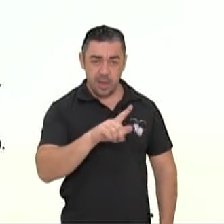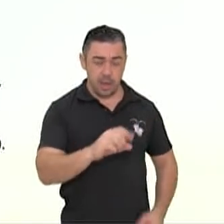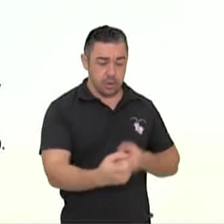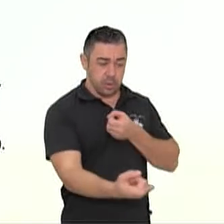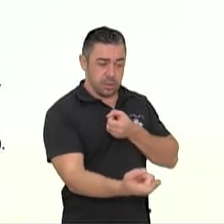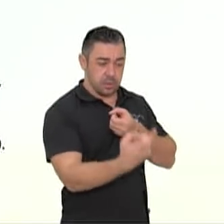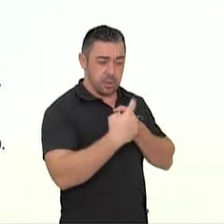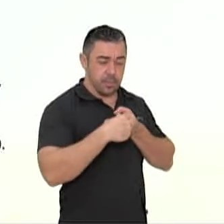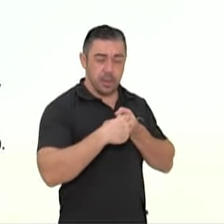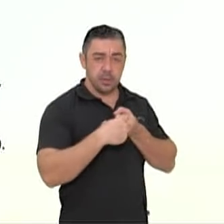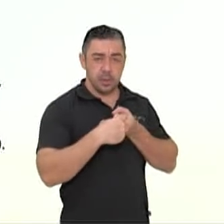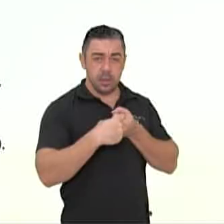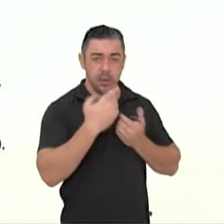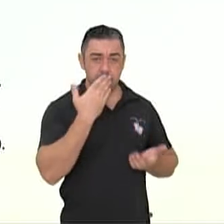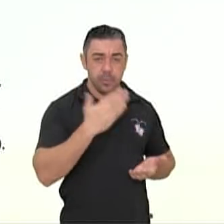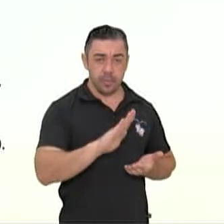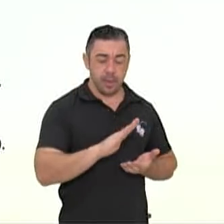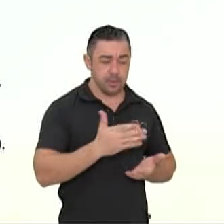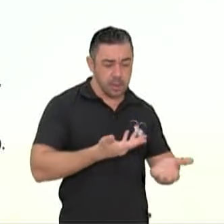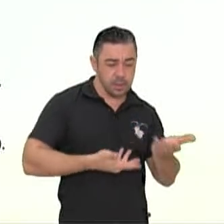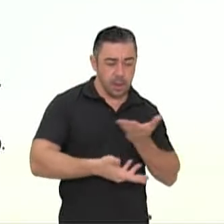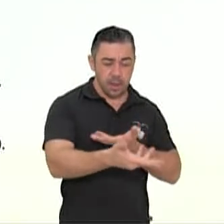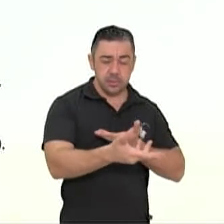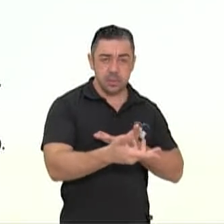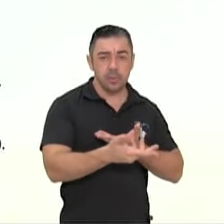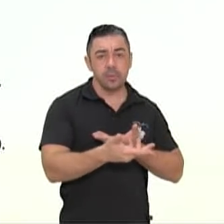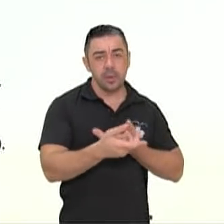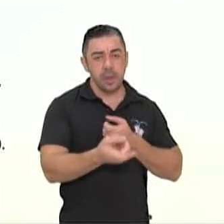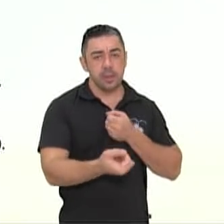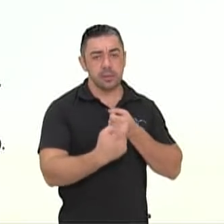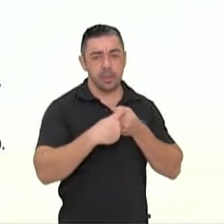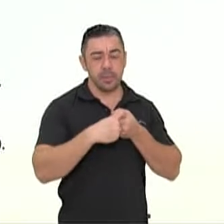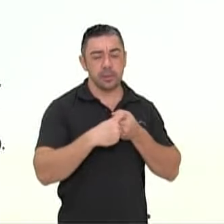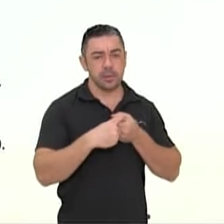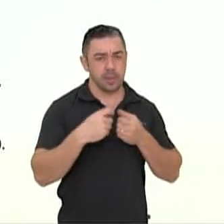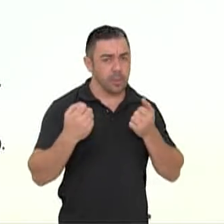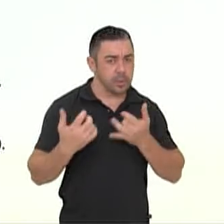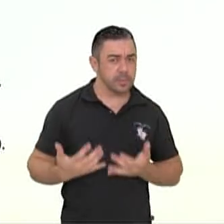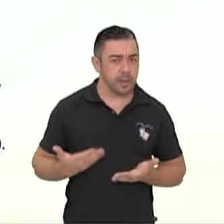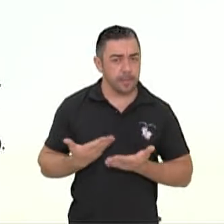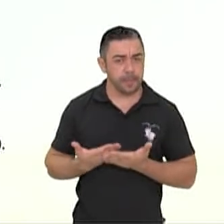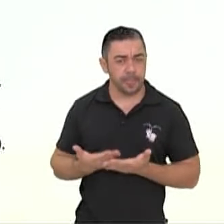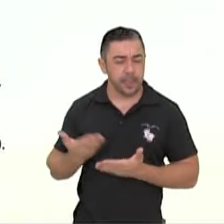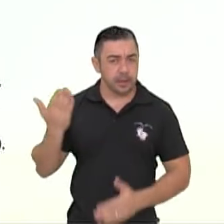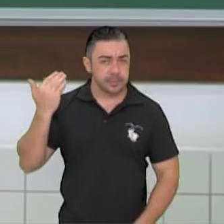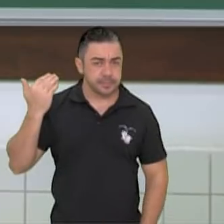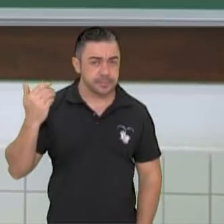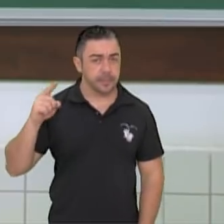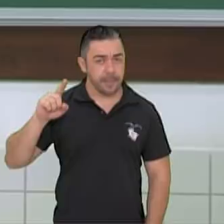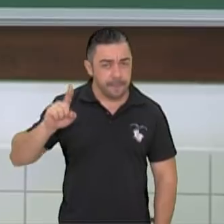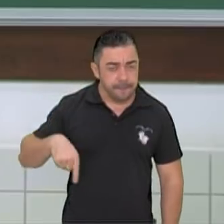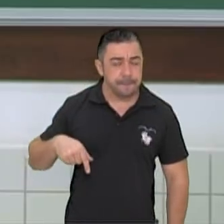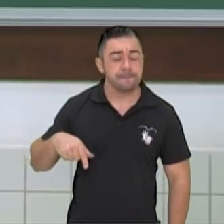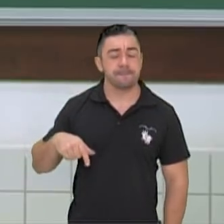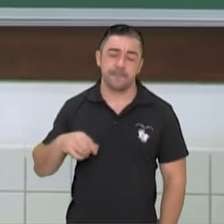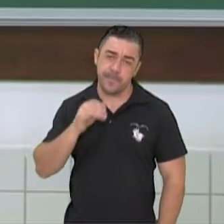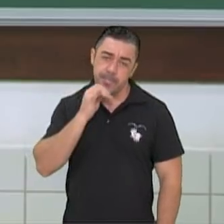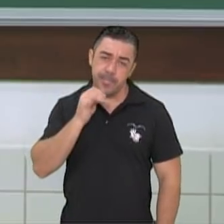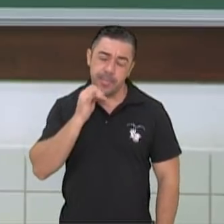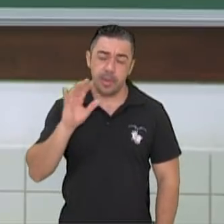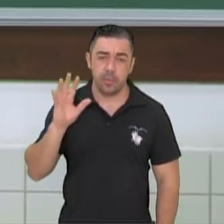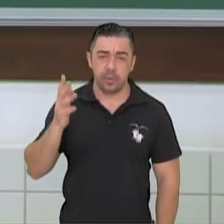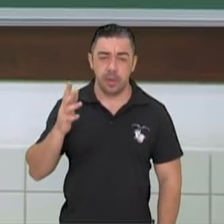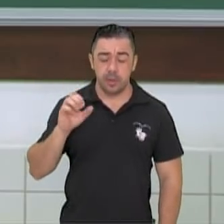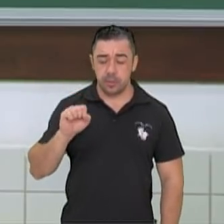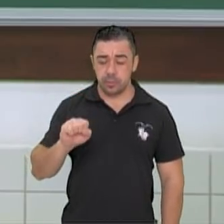que jura proteção também, essa relação de dependência pessoal, nós comentamos nas aulas passadas que vai criar Por exemplo, o